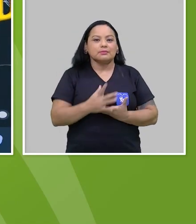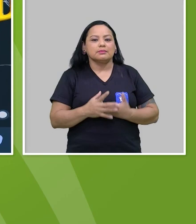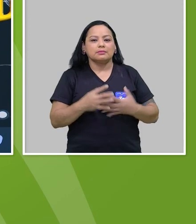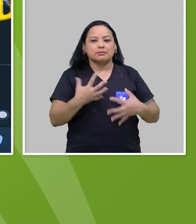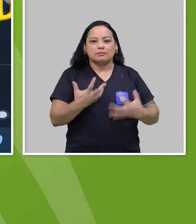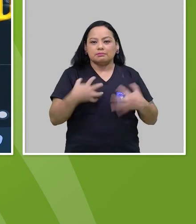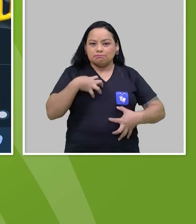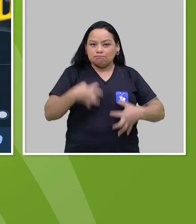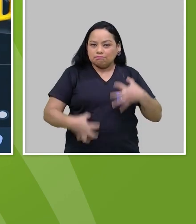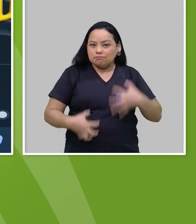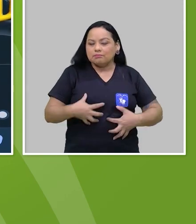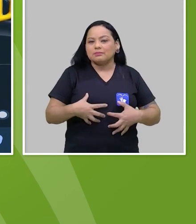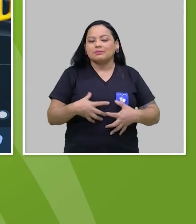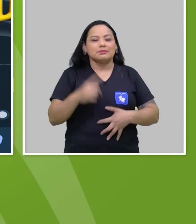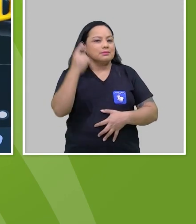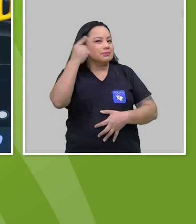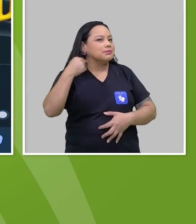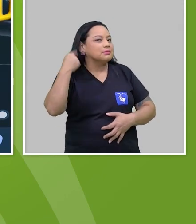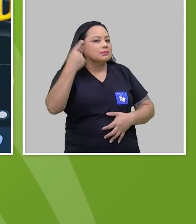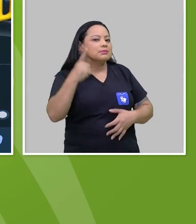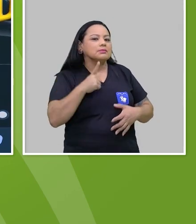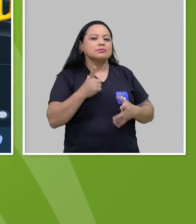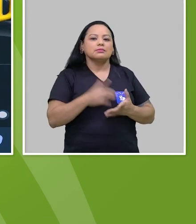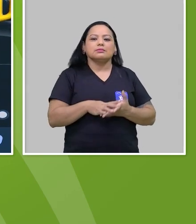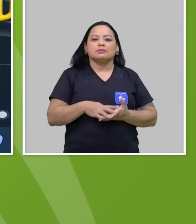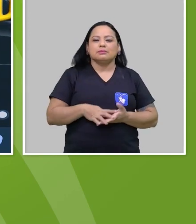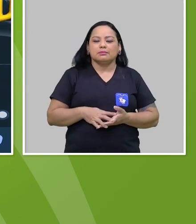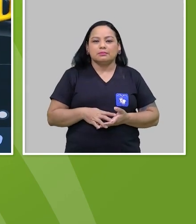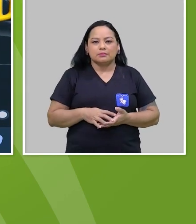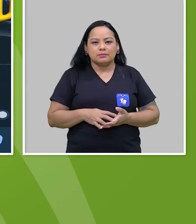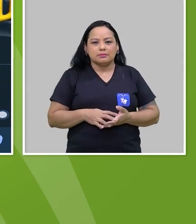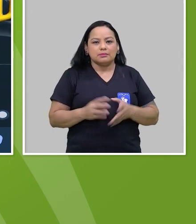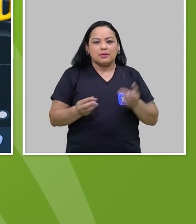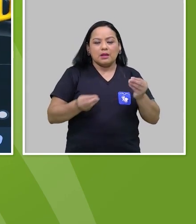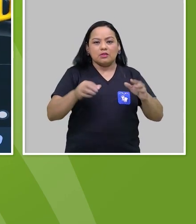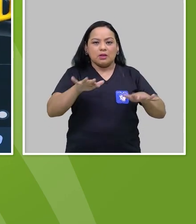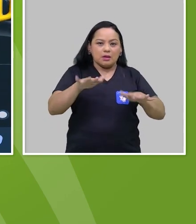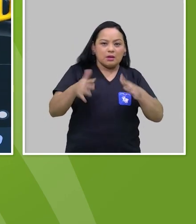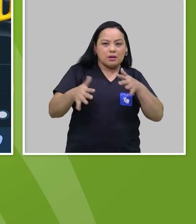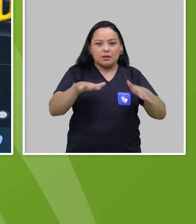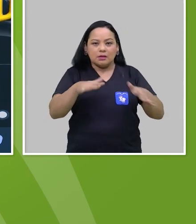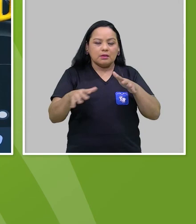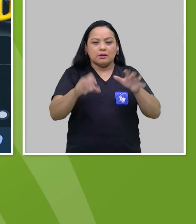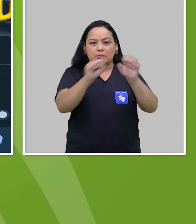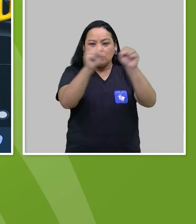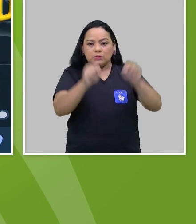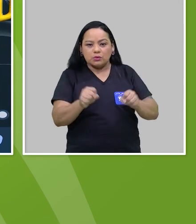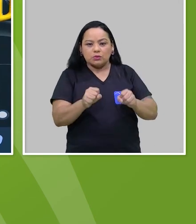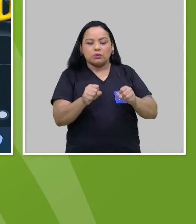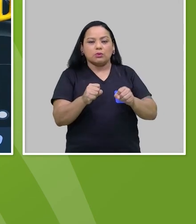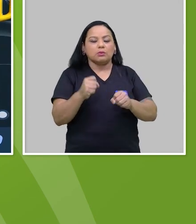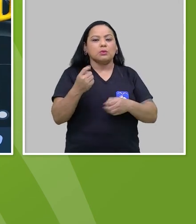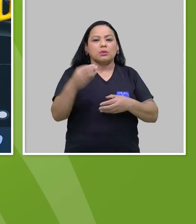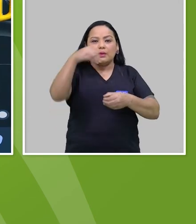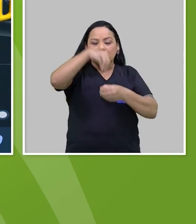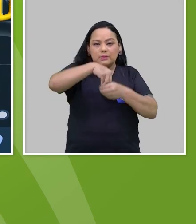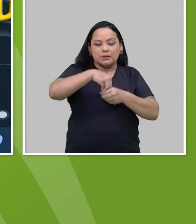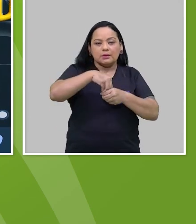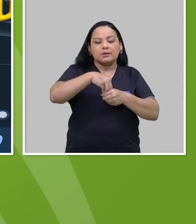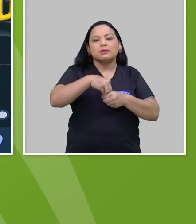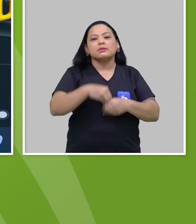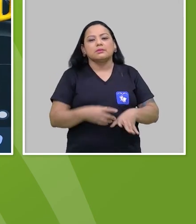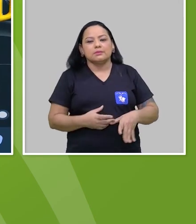vou ter todo o meu aparelho vestibular, eu vou ter aí todo o meu órgão do